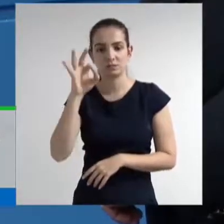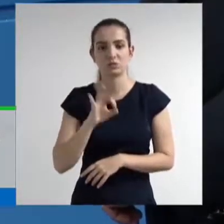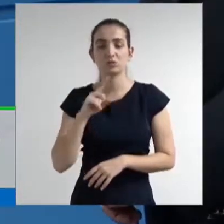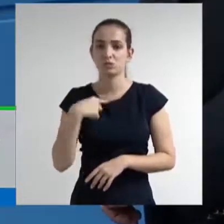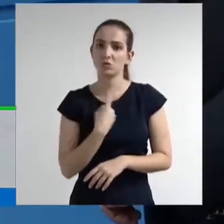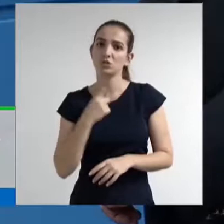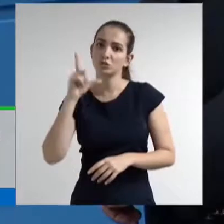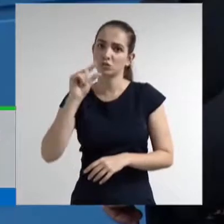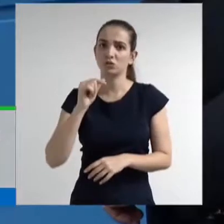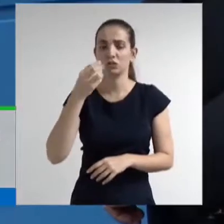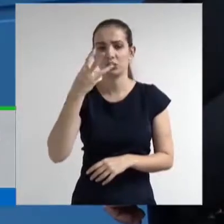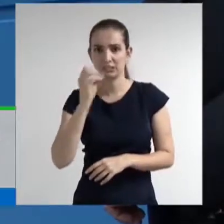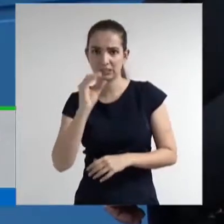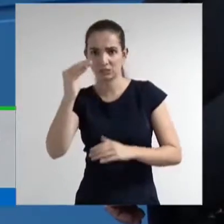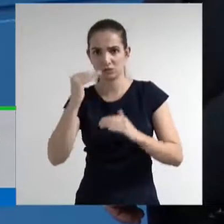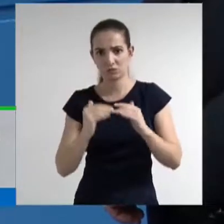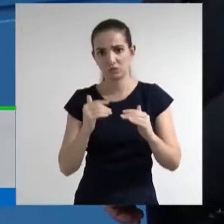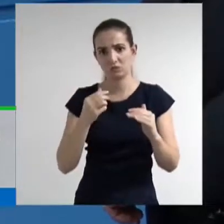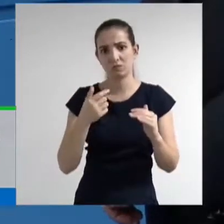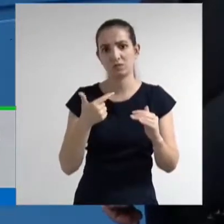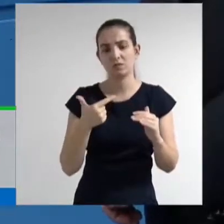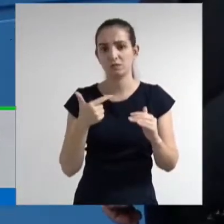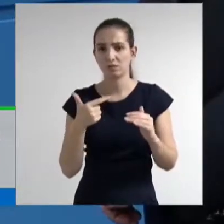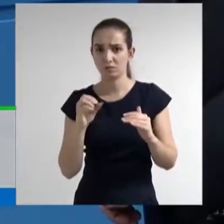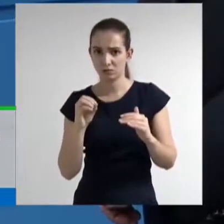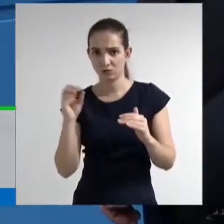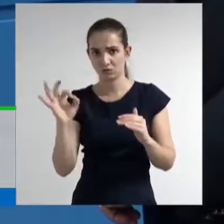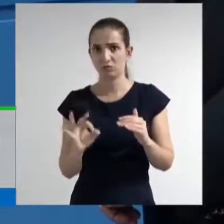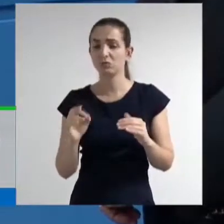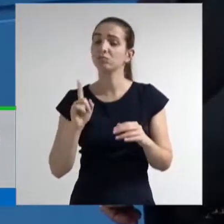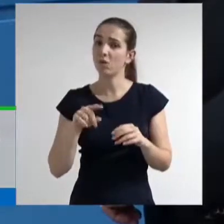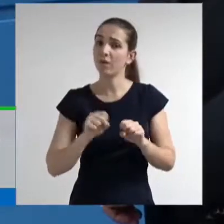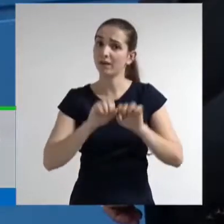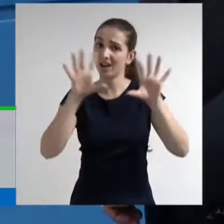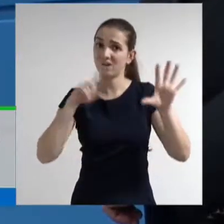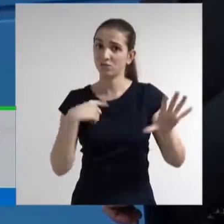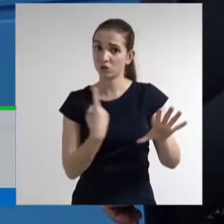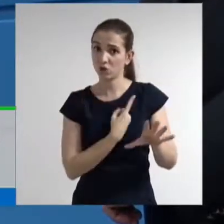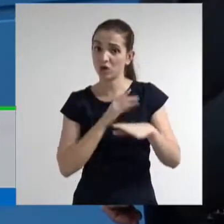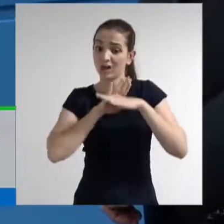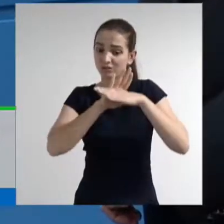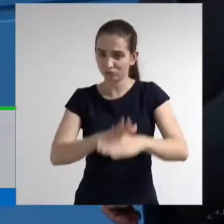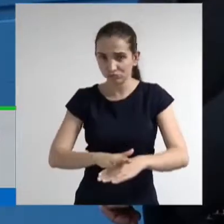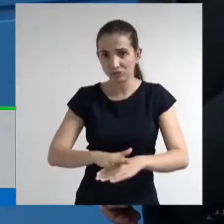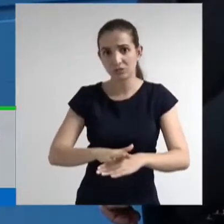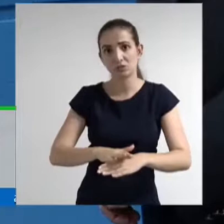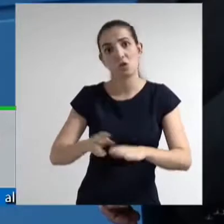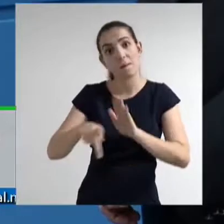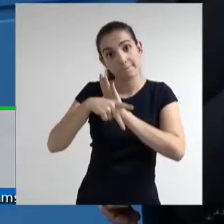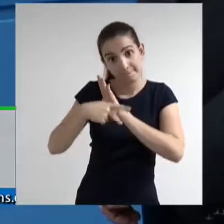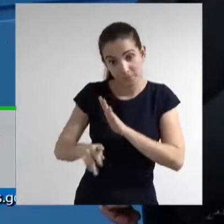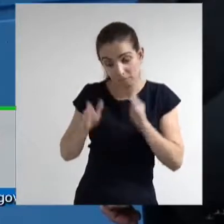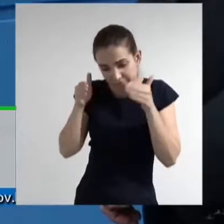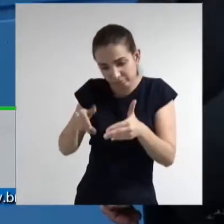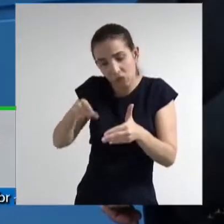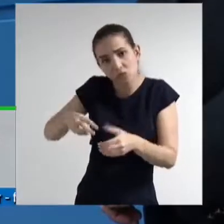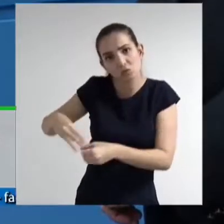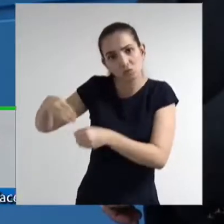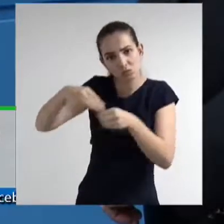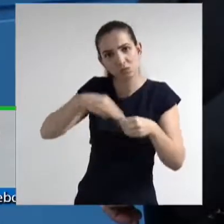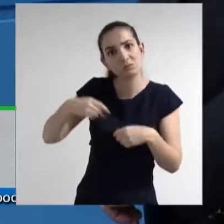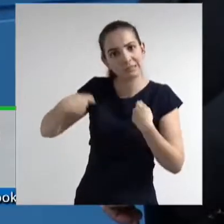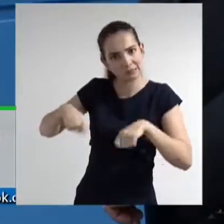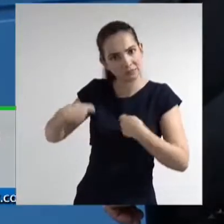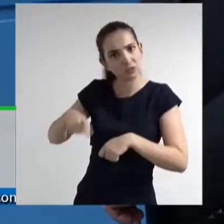de 30% para 20%. Então, muito claro que nós estamos aqui atendendo aos interesses dos municípios. Mas é